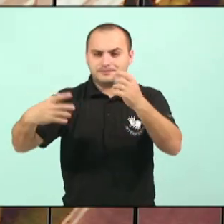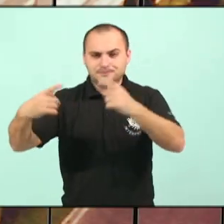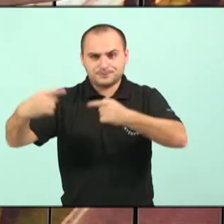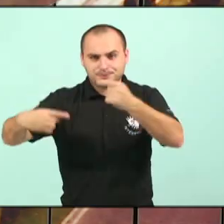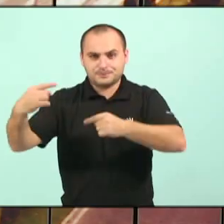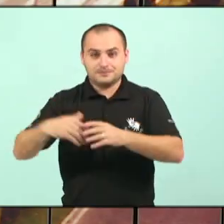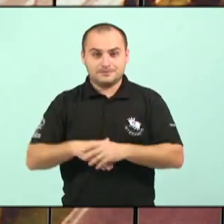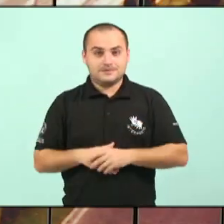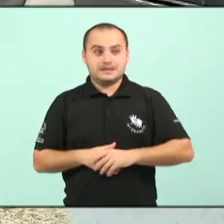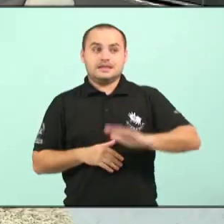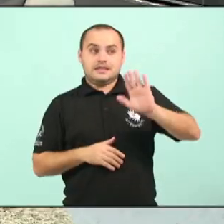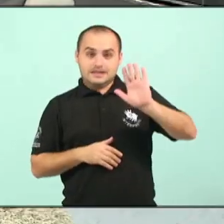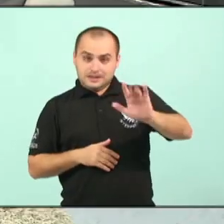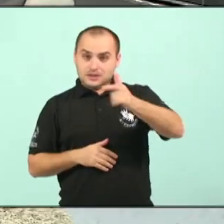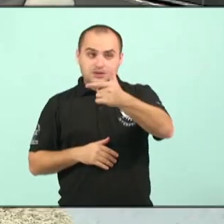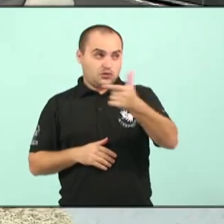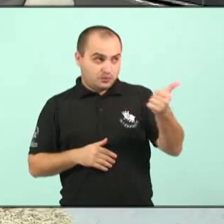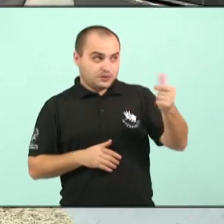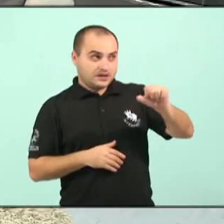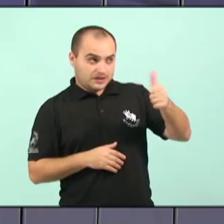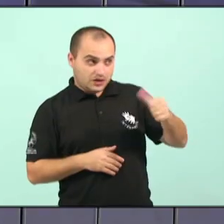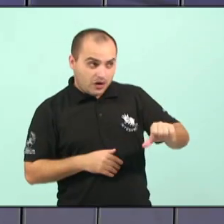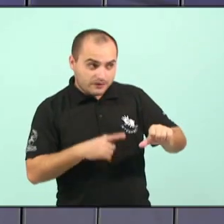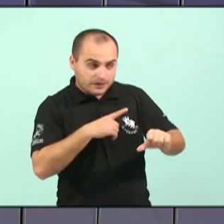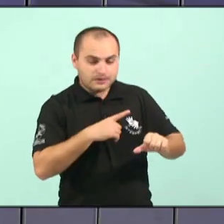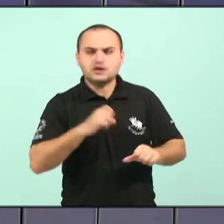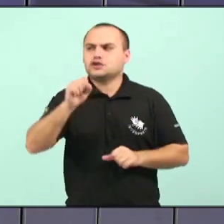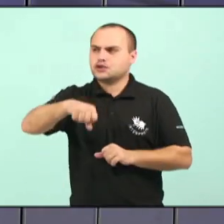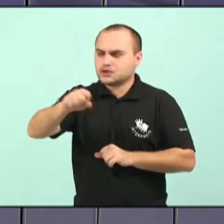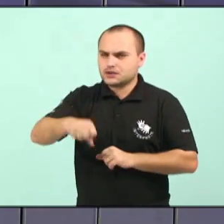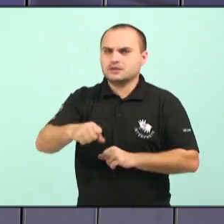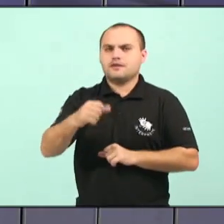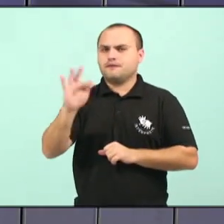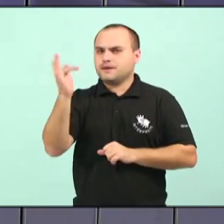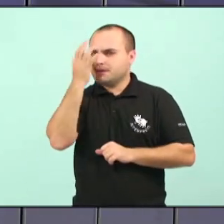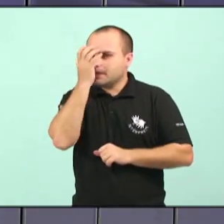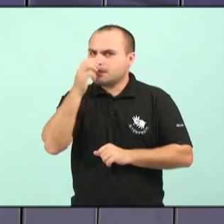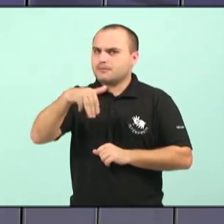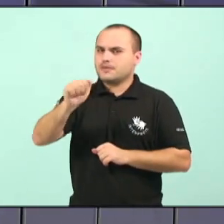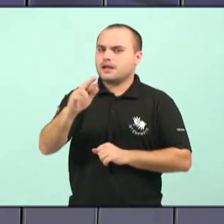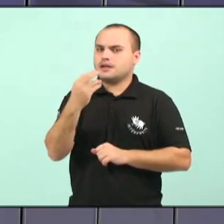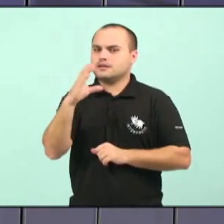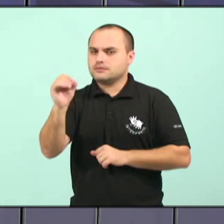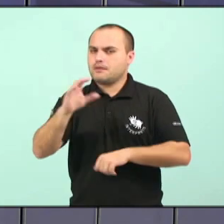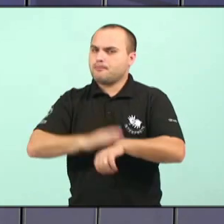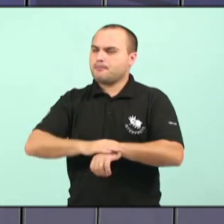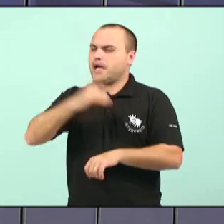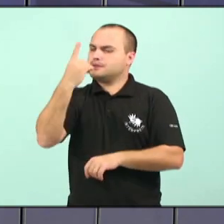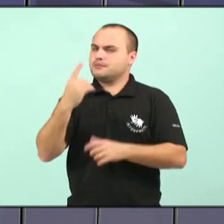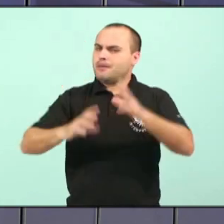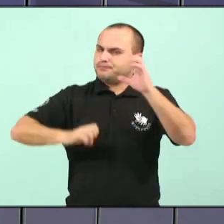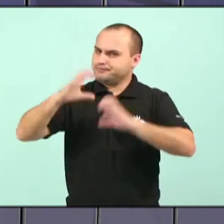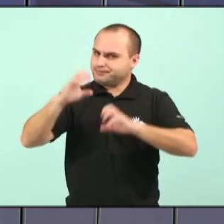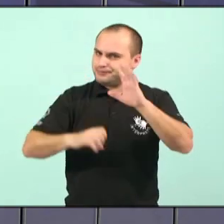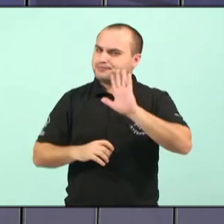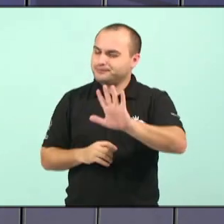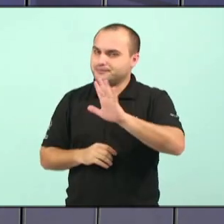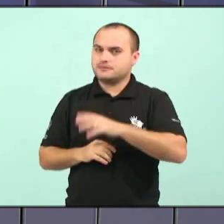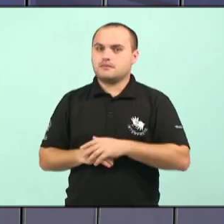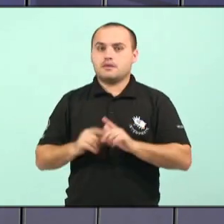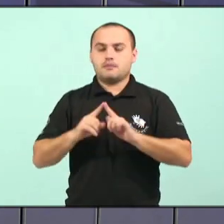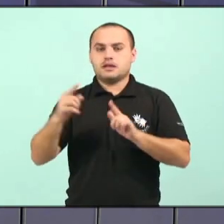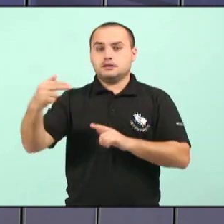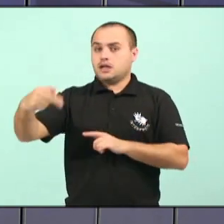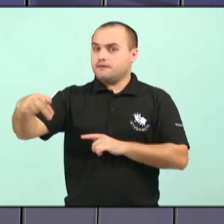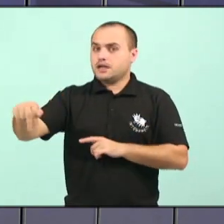para 2019 ainda, me parece. Vai render porque você vai ter novidade lá para fevereiro, março, porque é uma outra briga que nós vamos fazer. Mas Navegantes não estaria